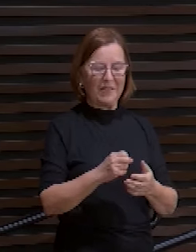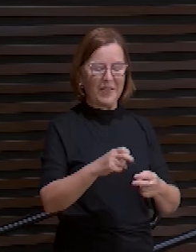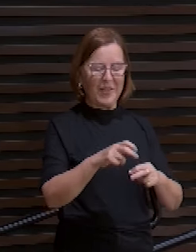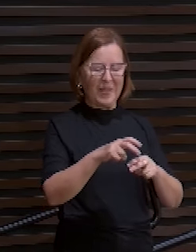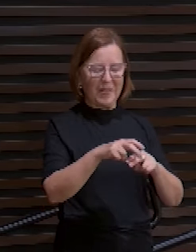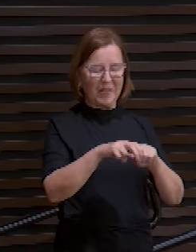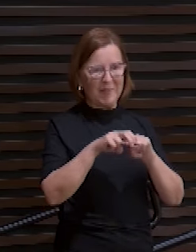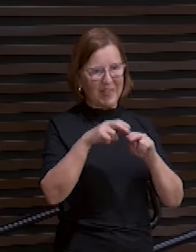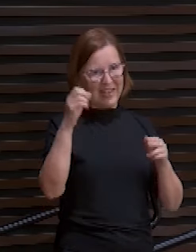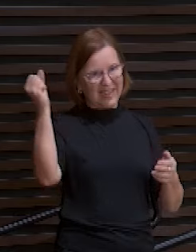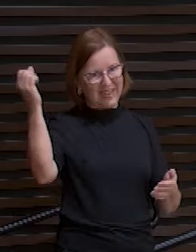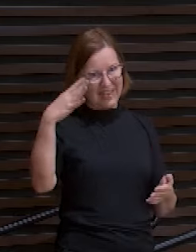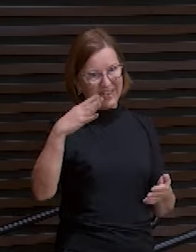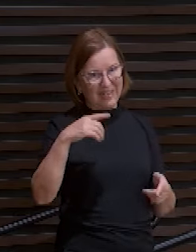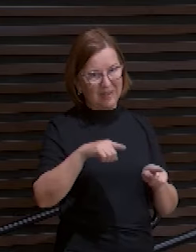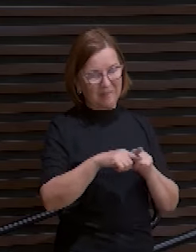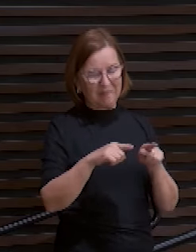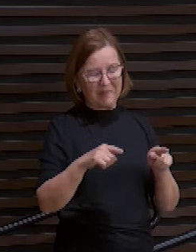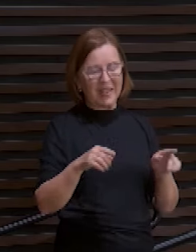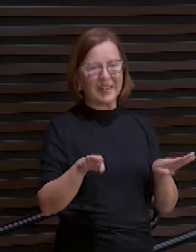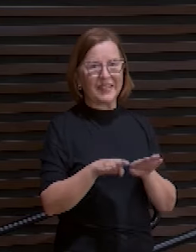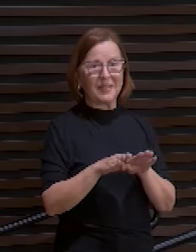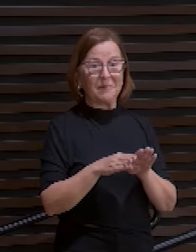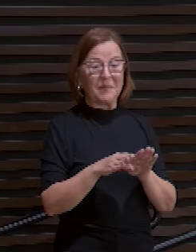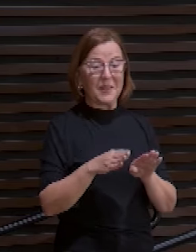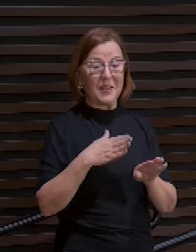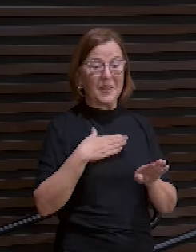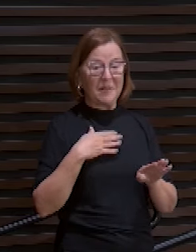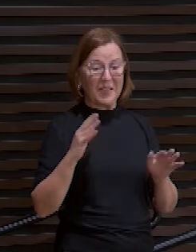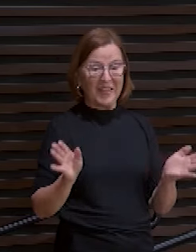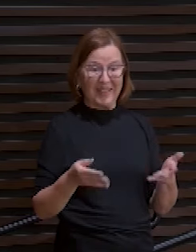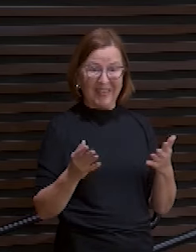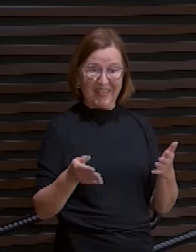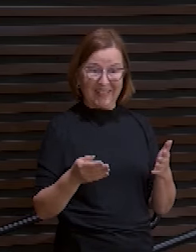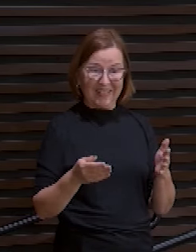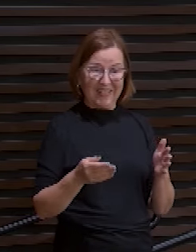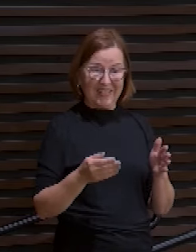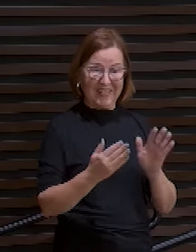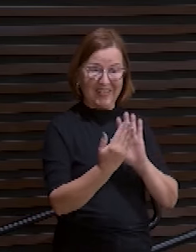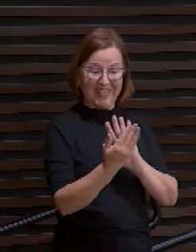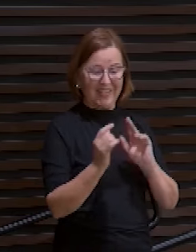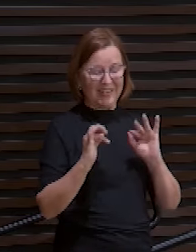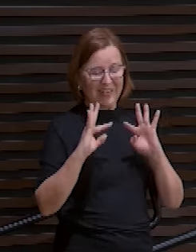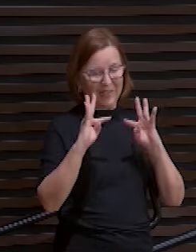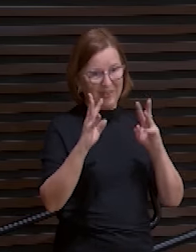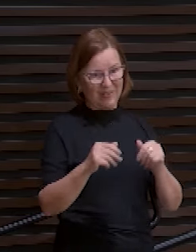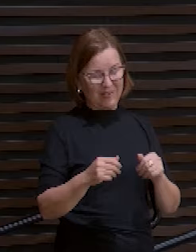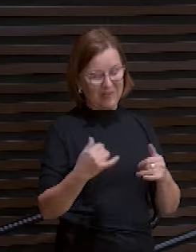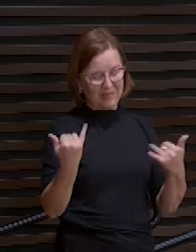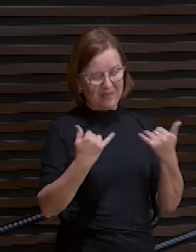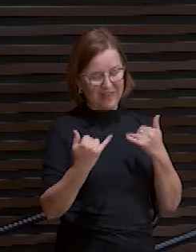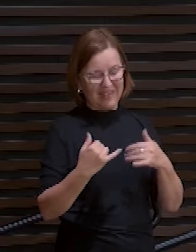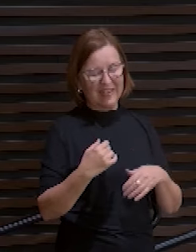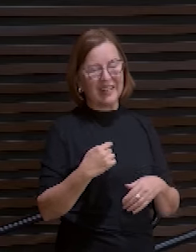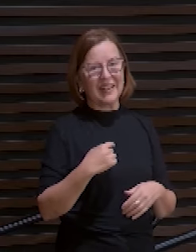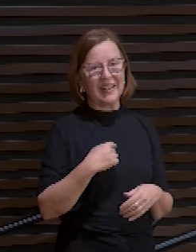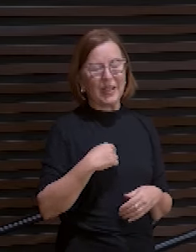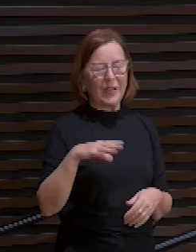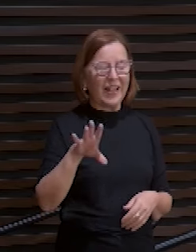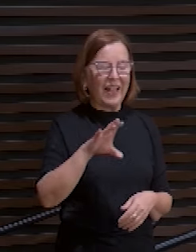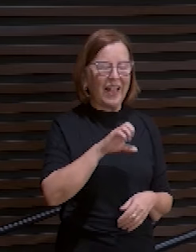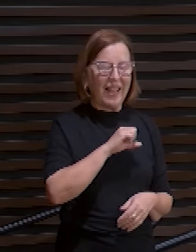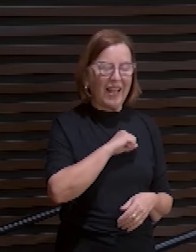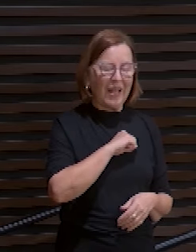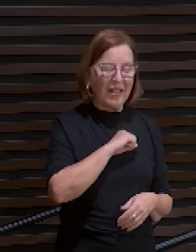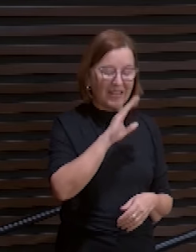encoraja diante de todos diend que sou um Amado Eos únicos olos que de